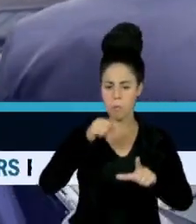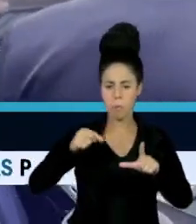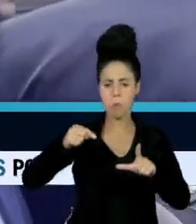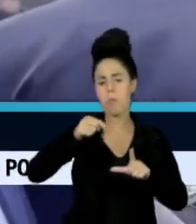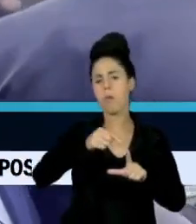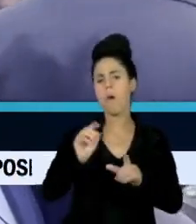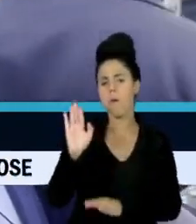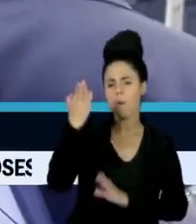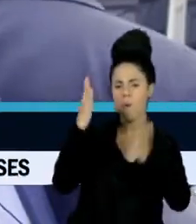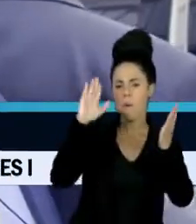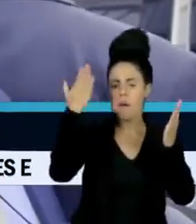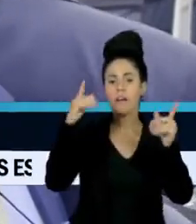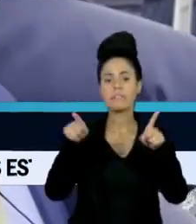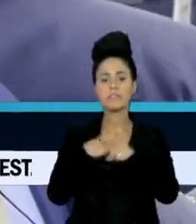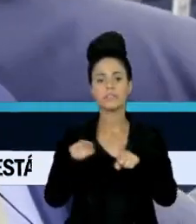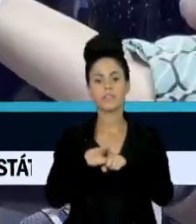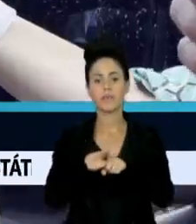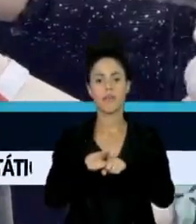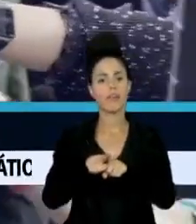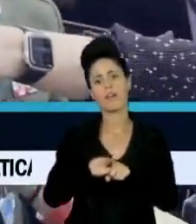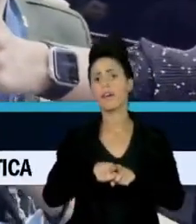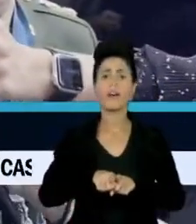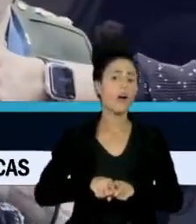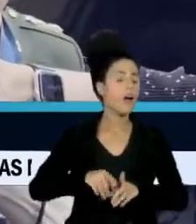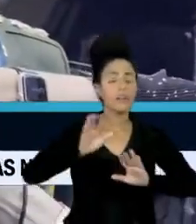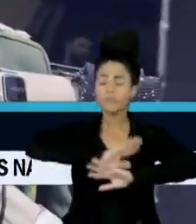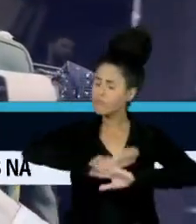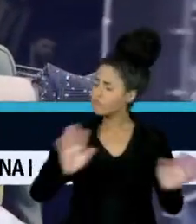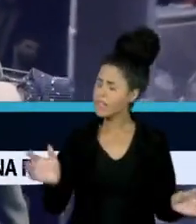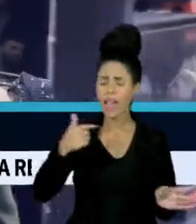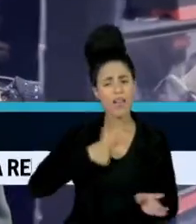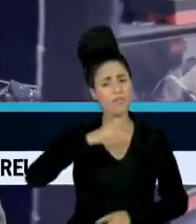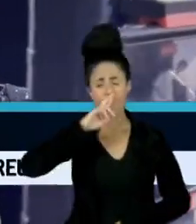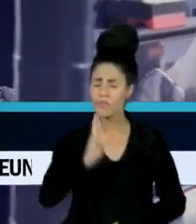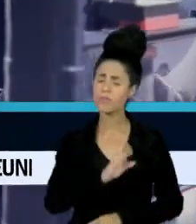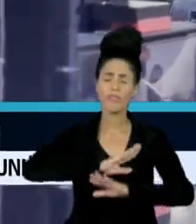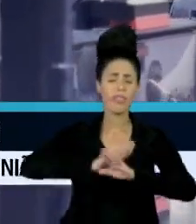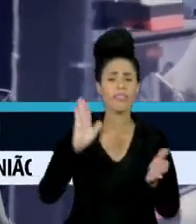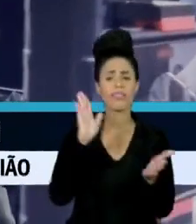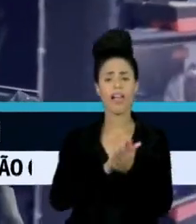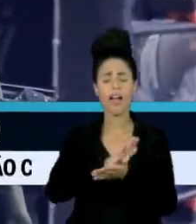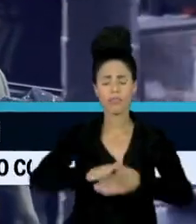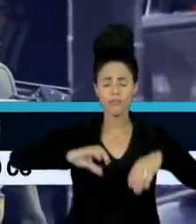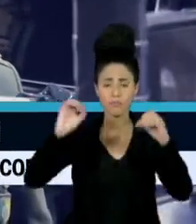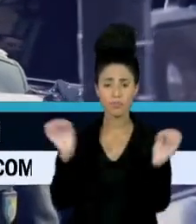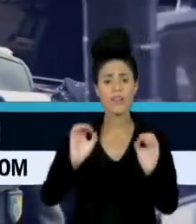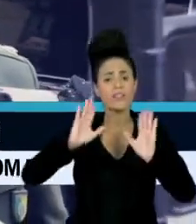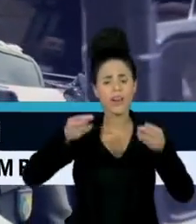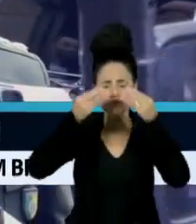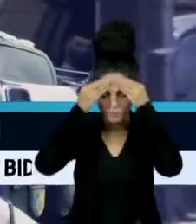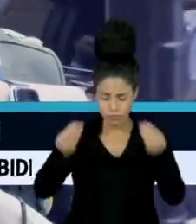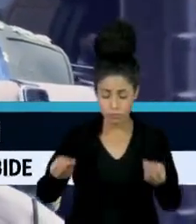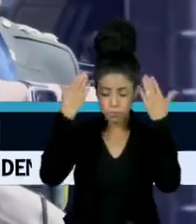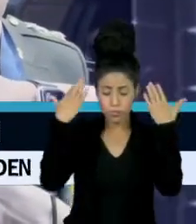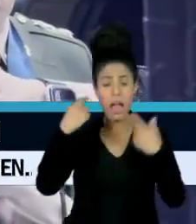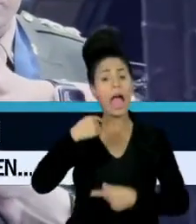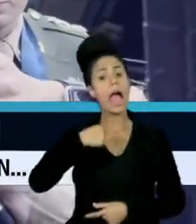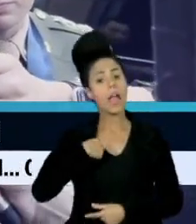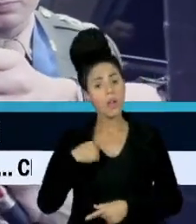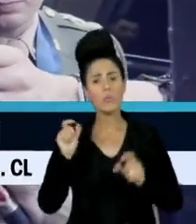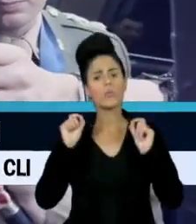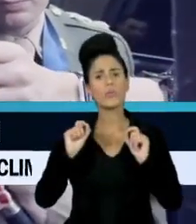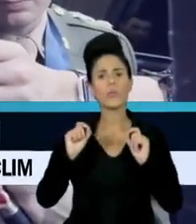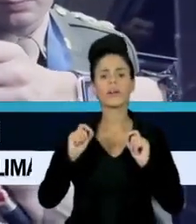eleições americanas, ele desconversou. Não vim aqui tratar desse assunto. Já é um passado. Vocês sabem que eu tinha um